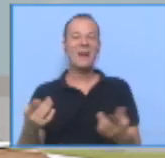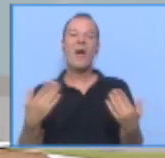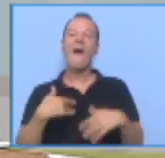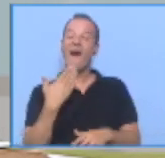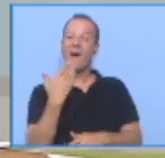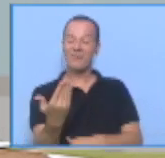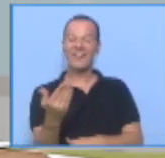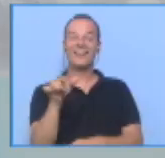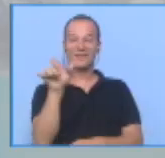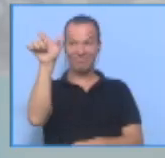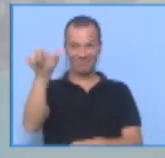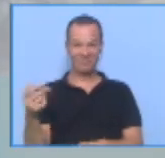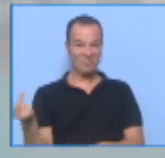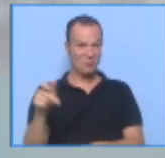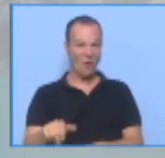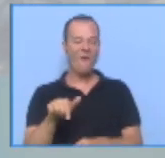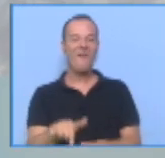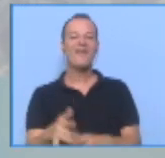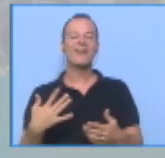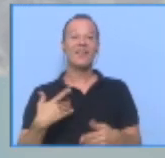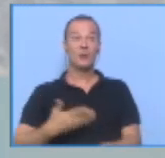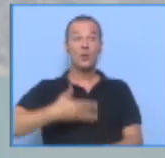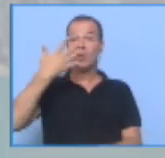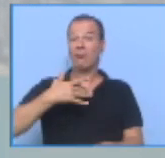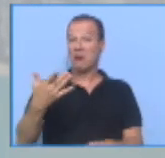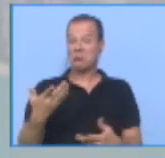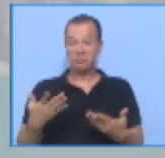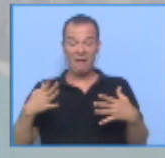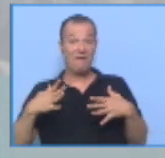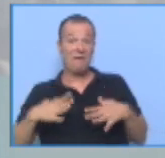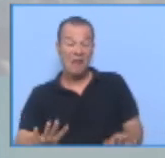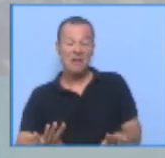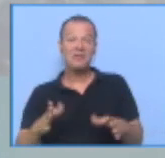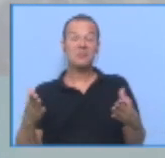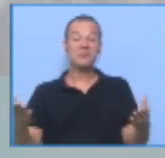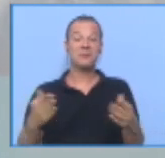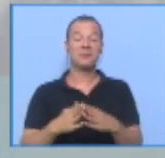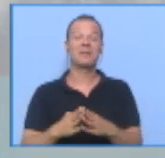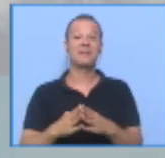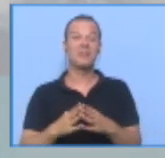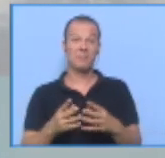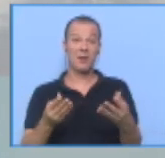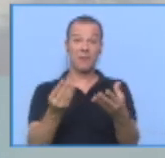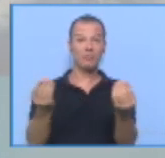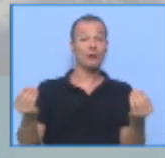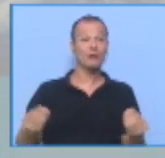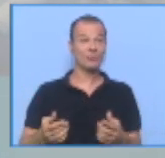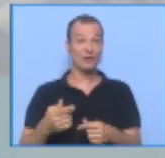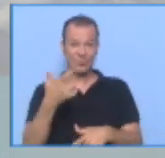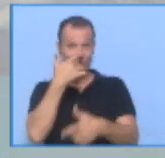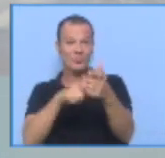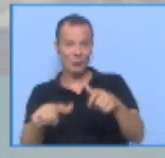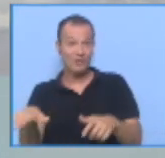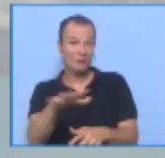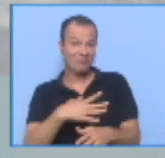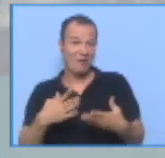Muito obrigado por estar connosco em dias que são de férias para muitos cidadãos. É